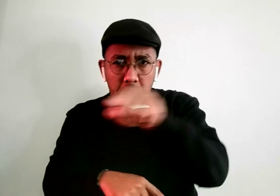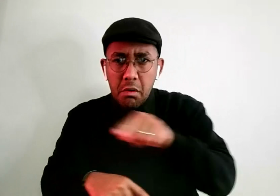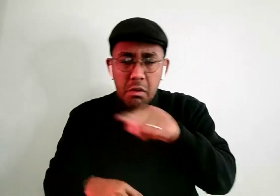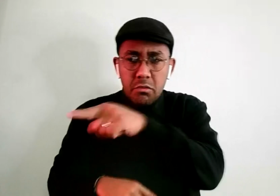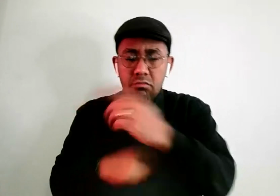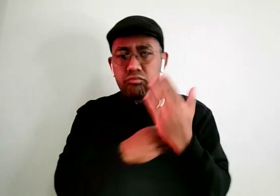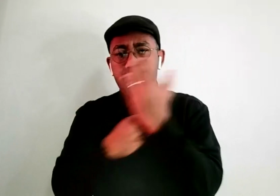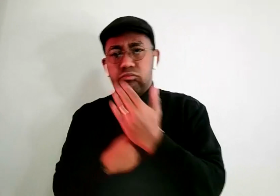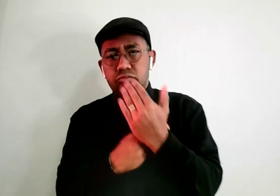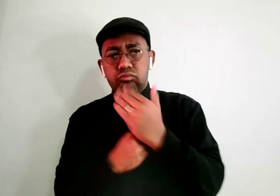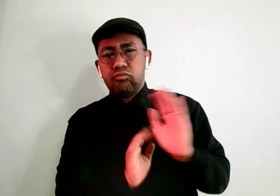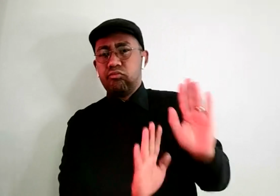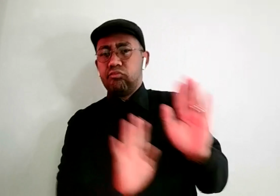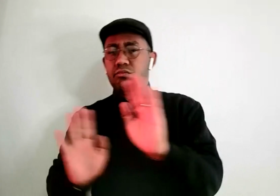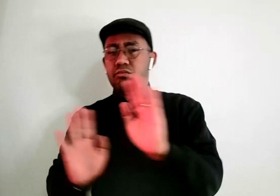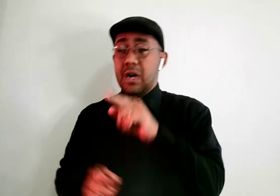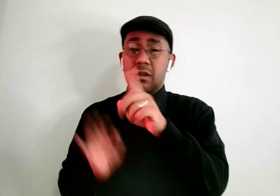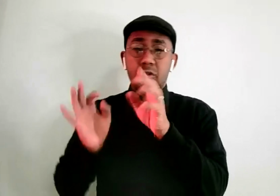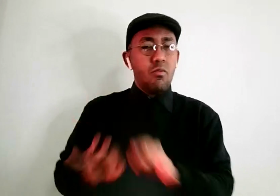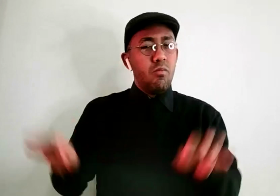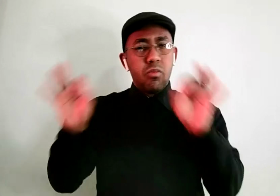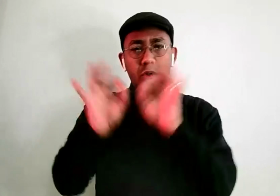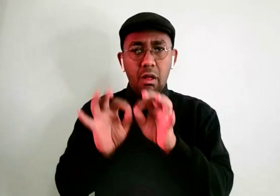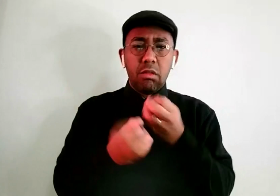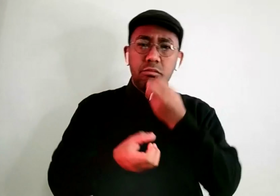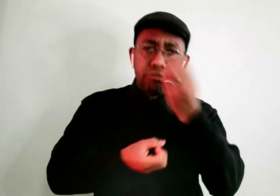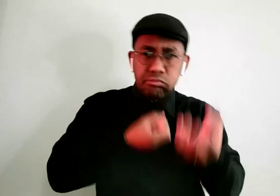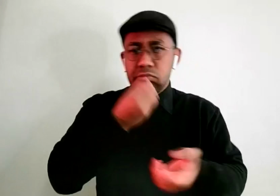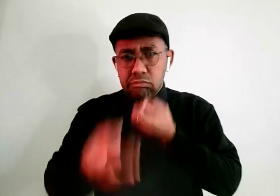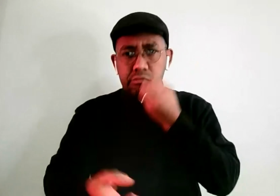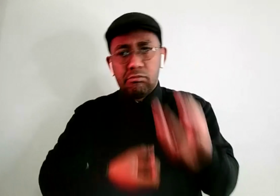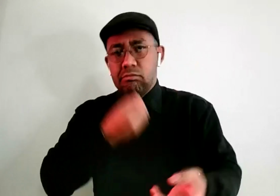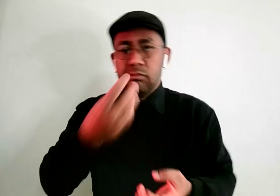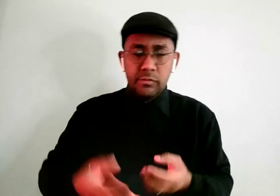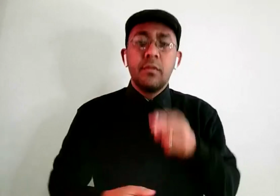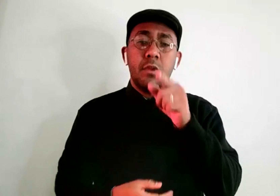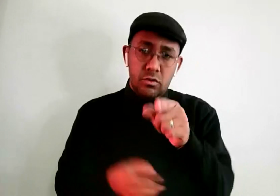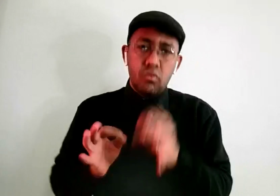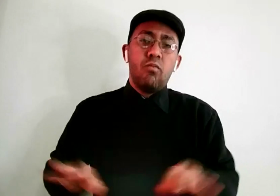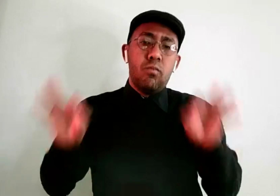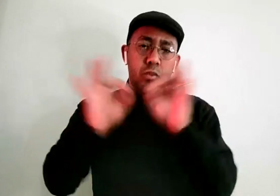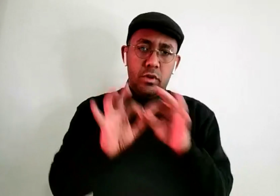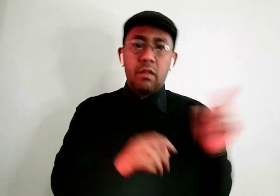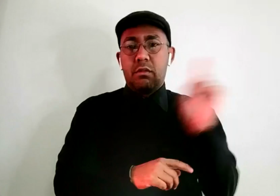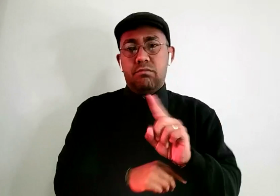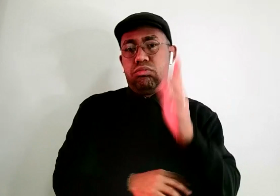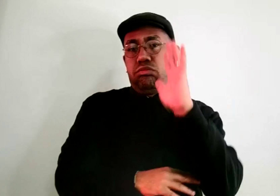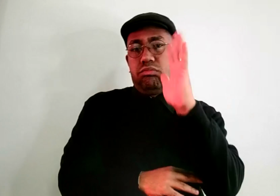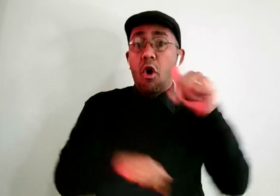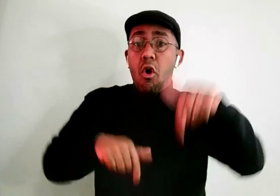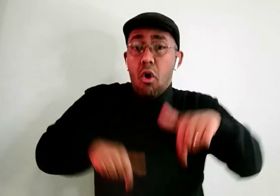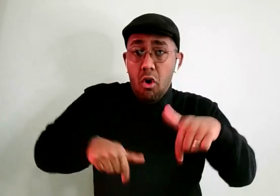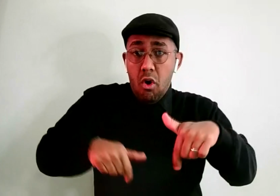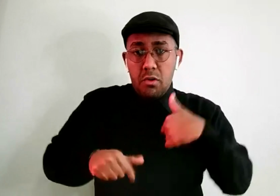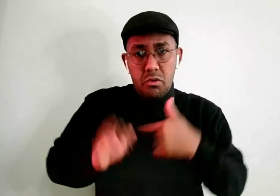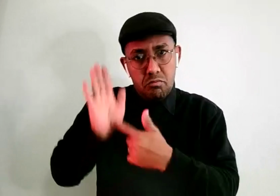prevenir mais casos e que nos possa ajudar para garantir uma gestão eficiente. Vou